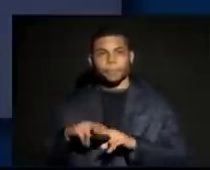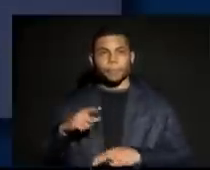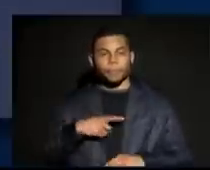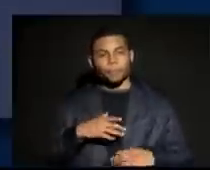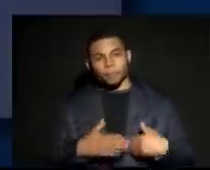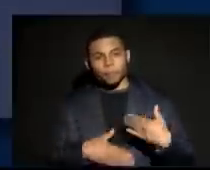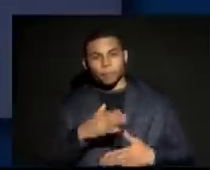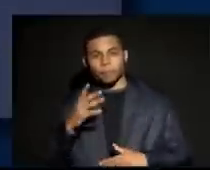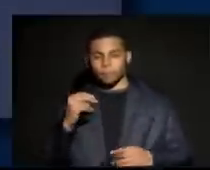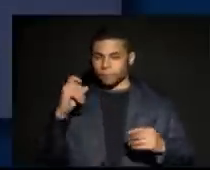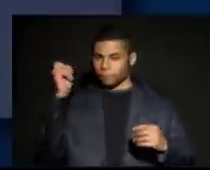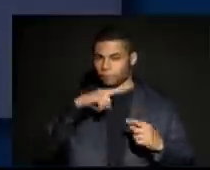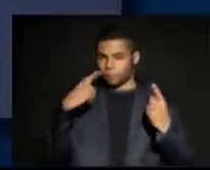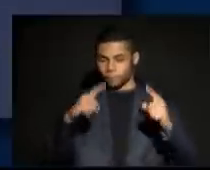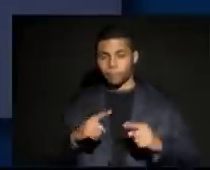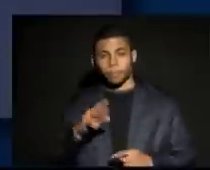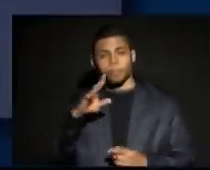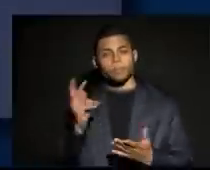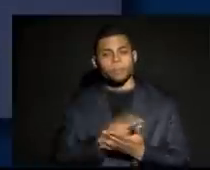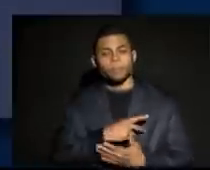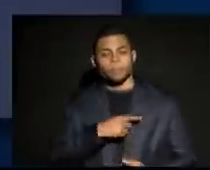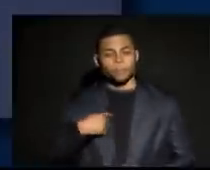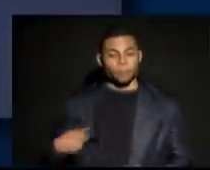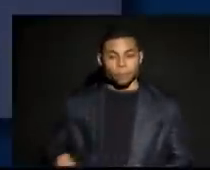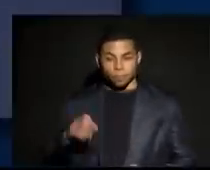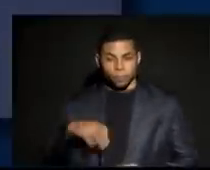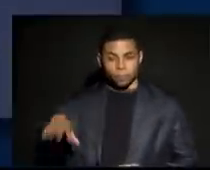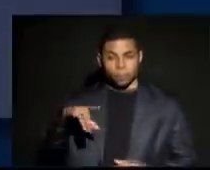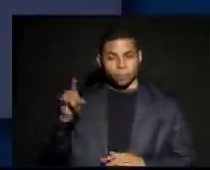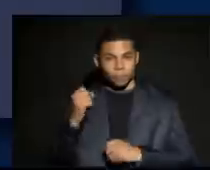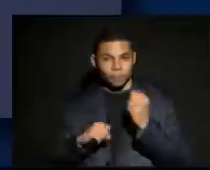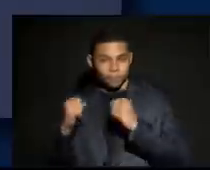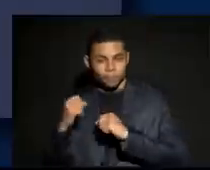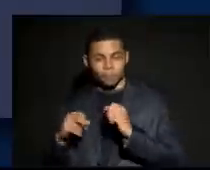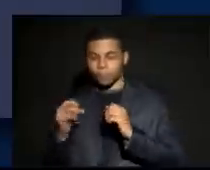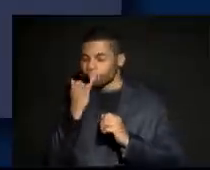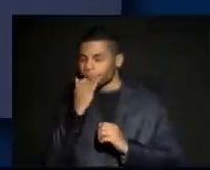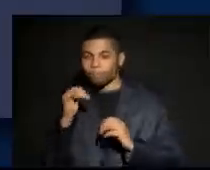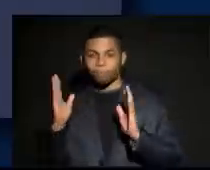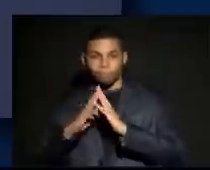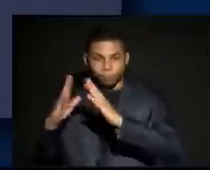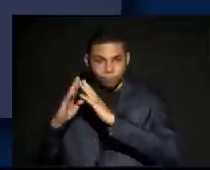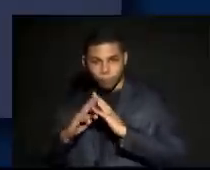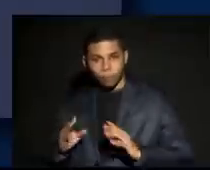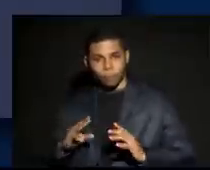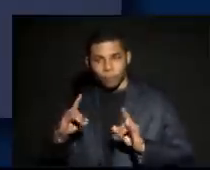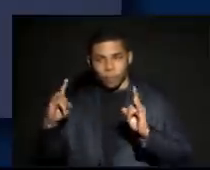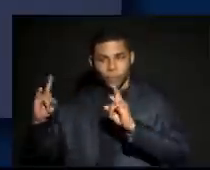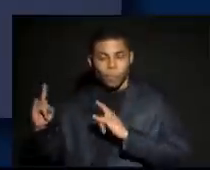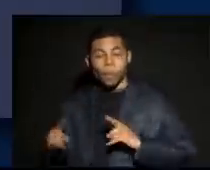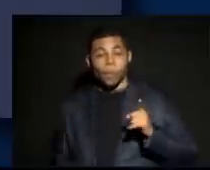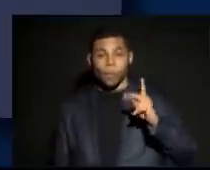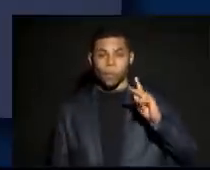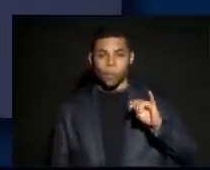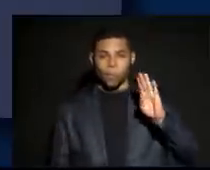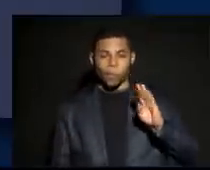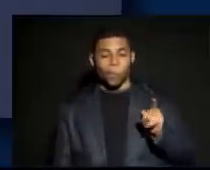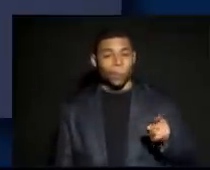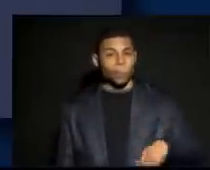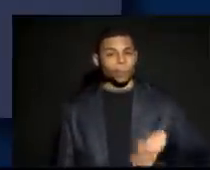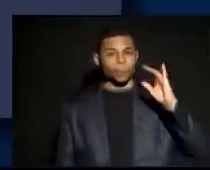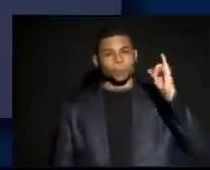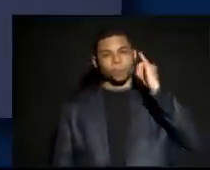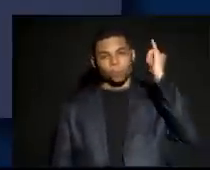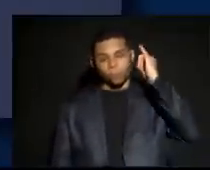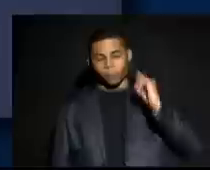passando por enorme dificuldade acontece com a China o setor imobiliário é relativamente ao PIB é o maior o